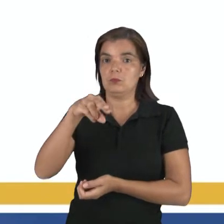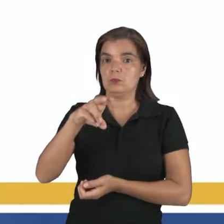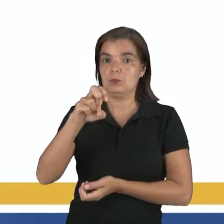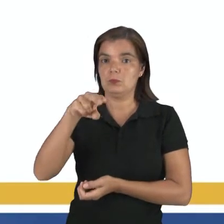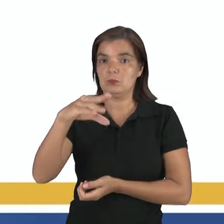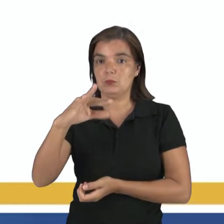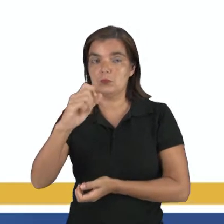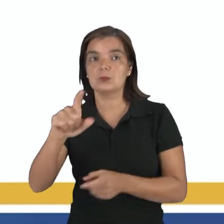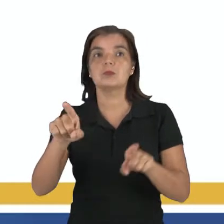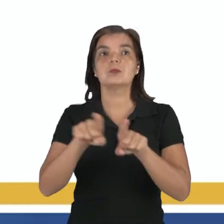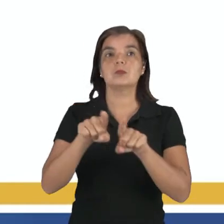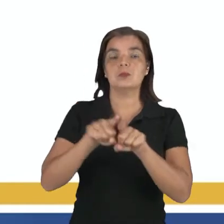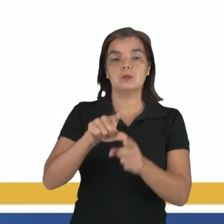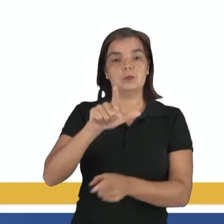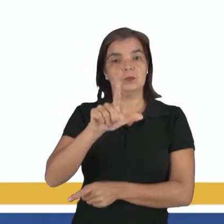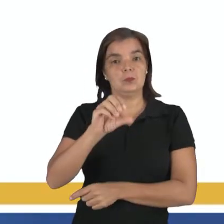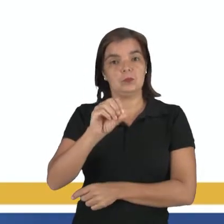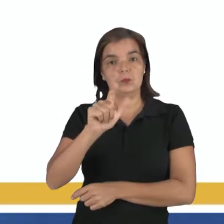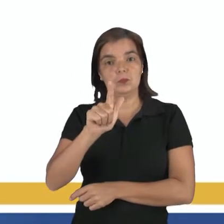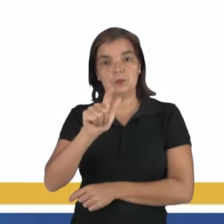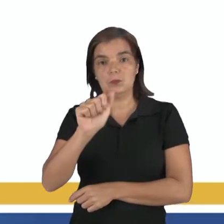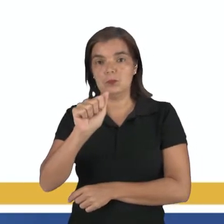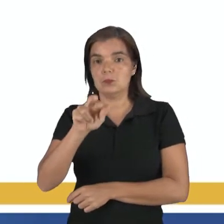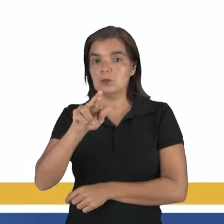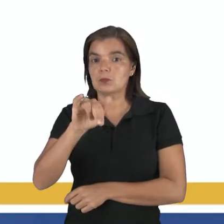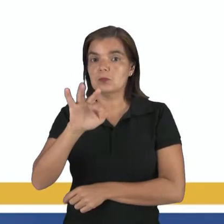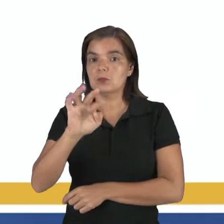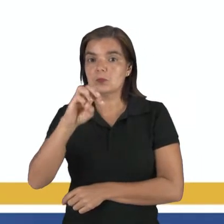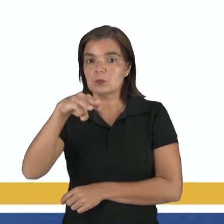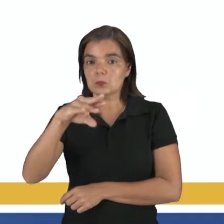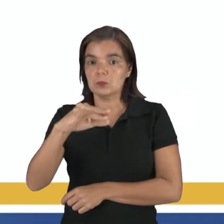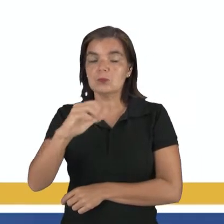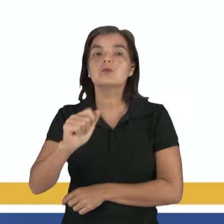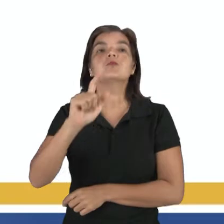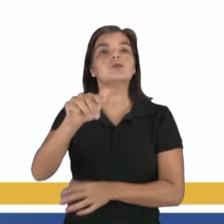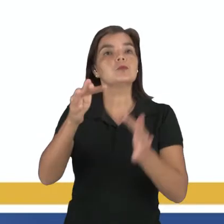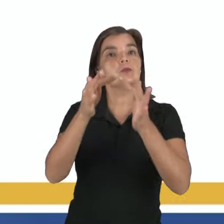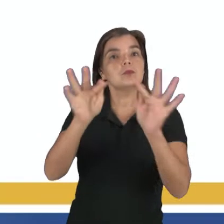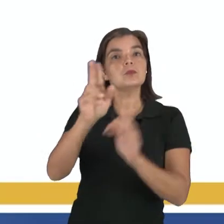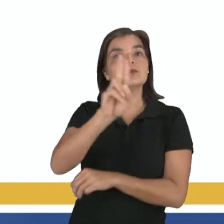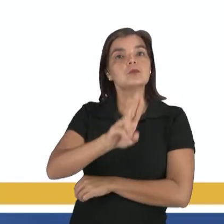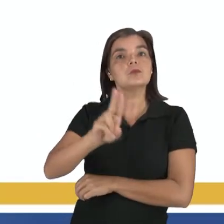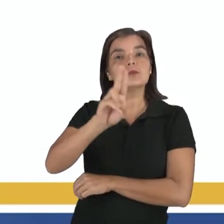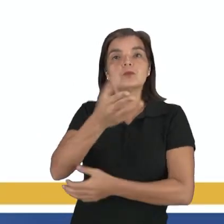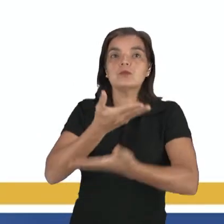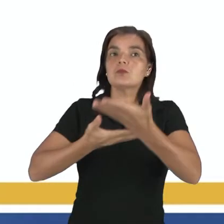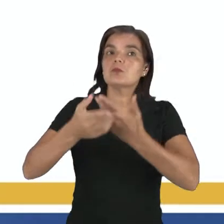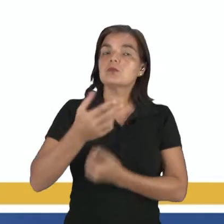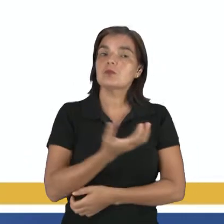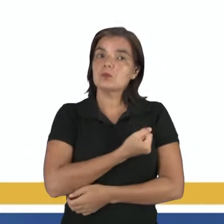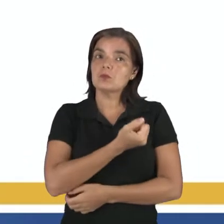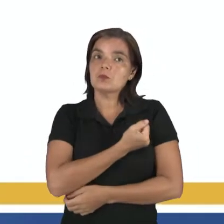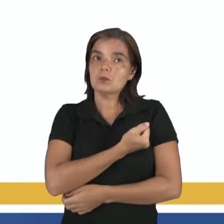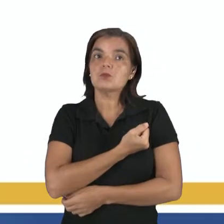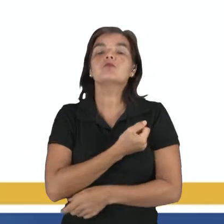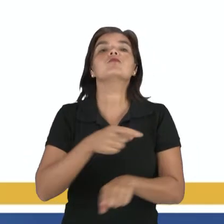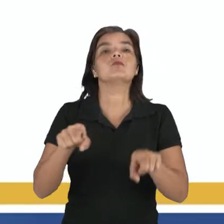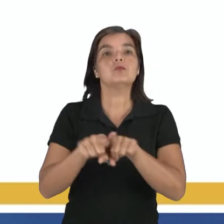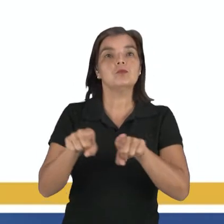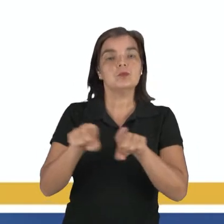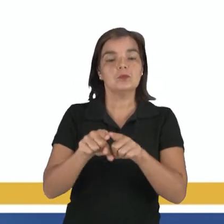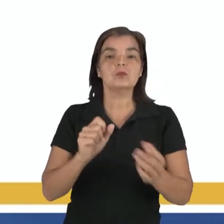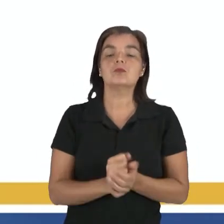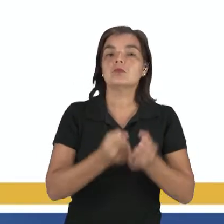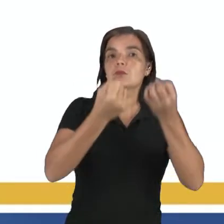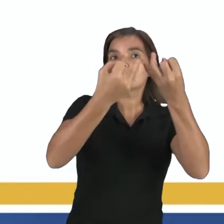função logarítmica. Portanto, uma função é utilizada para relacionar valores numéricos